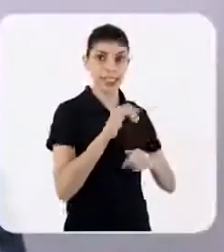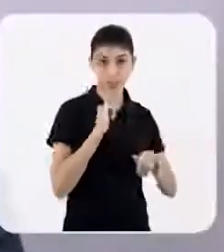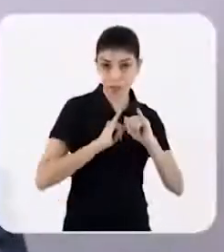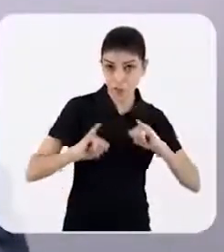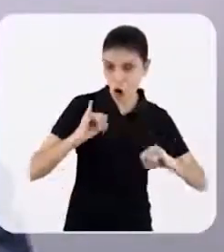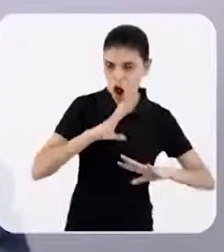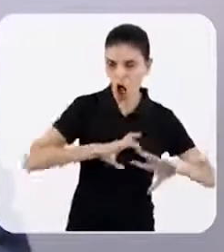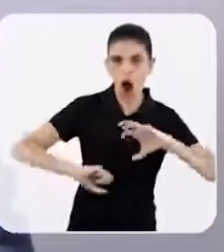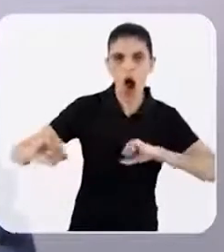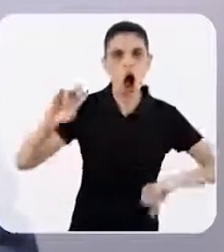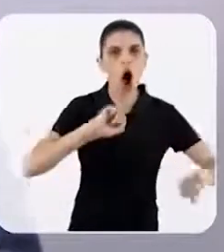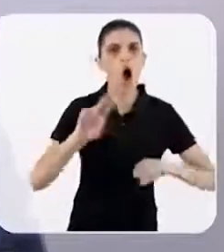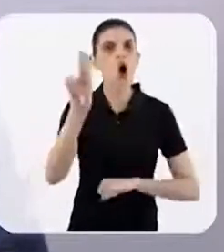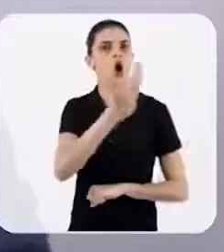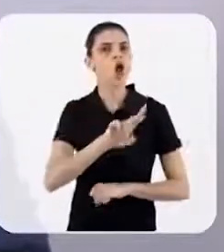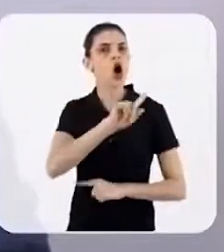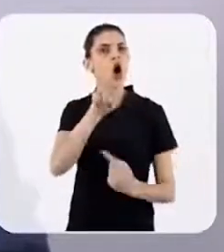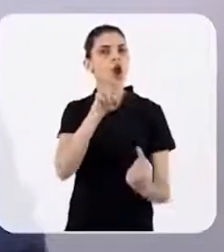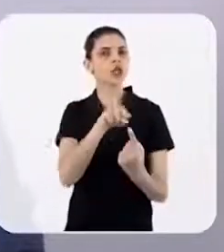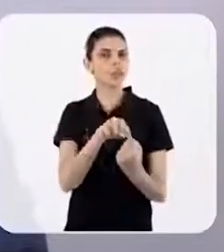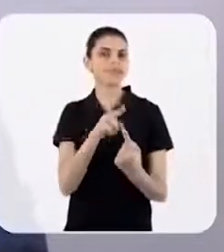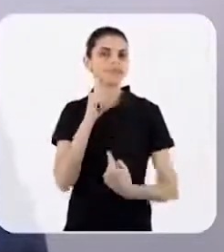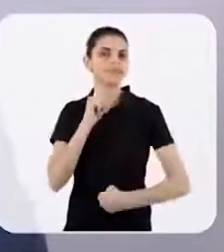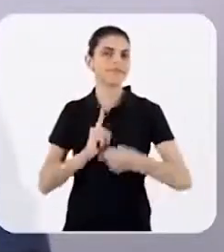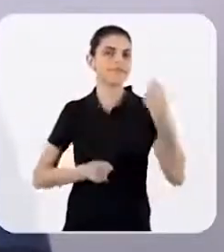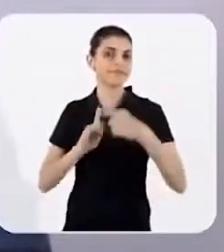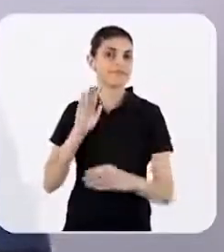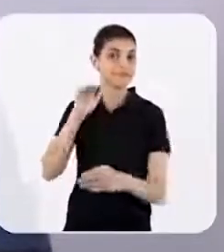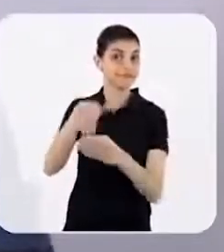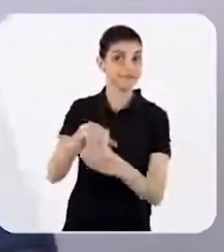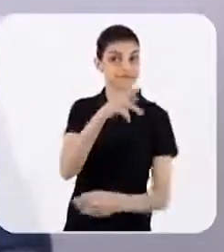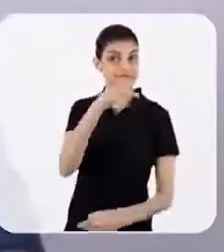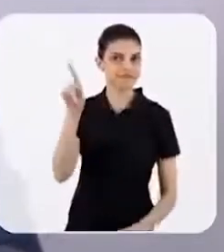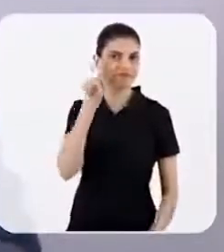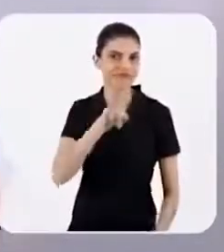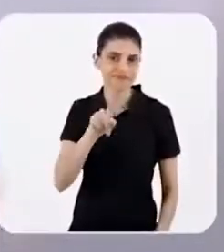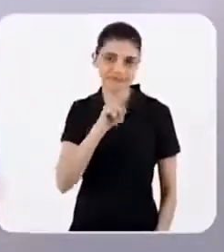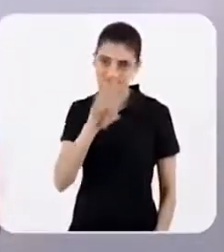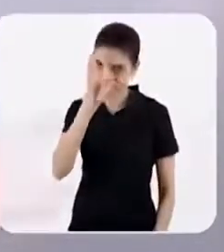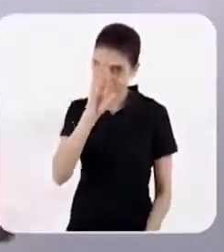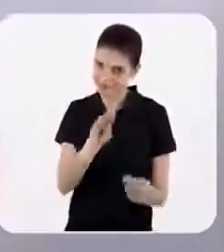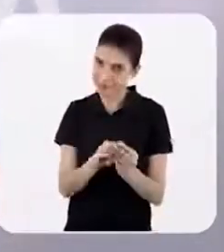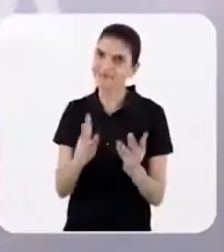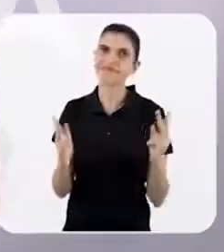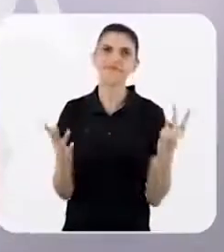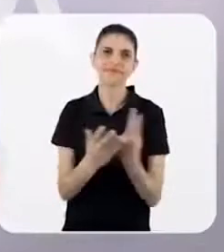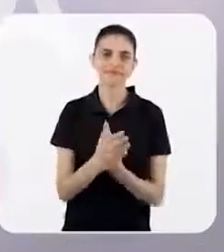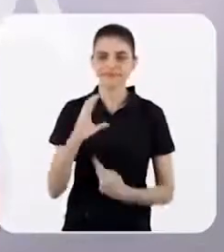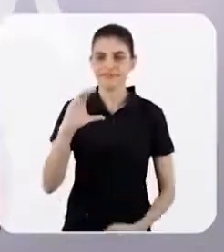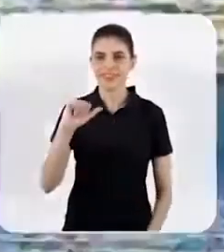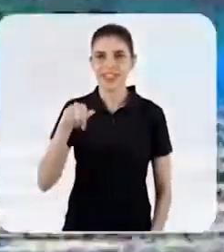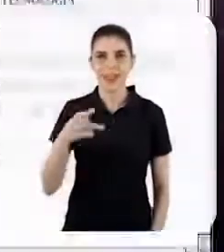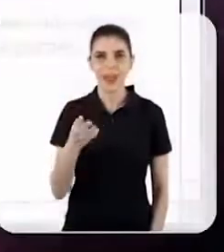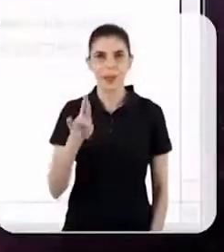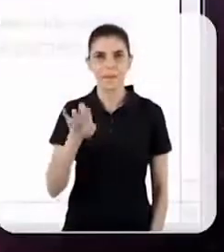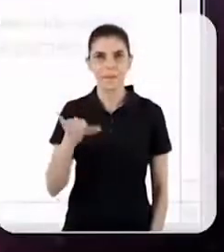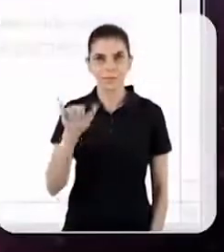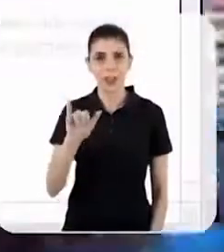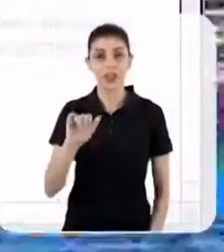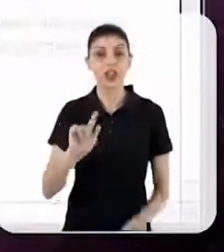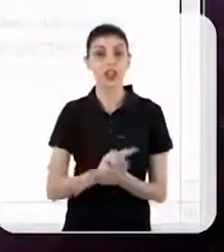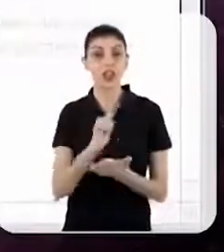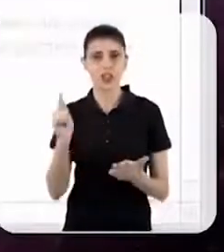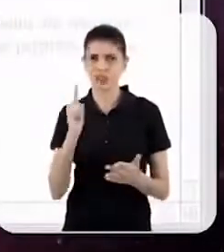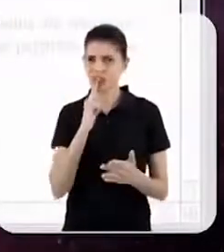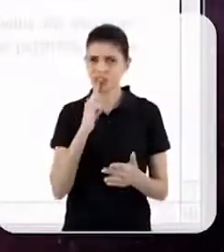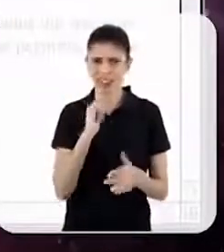essas informações foram roubadas e usadas com objetivos políticos nas eleições americanas. O caso notório da Cambridge Analytica, um caso que mostrou